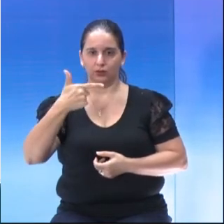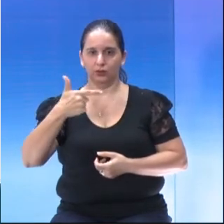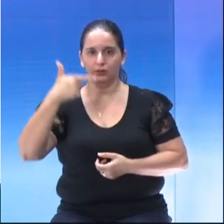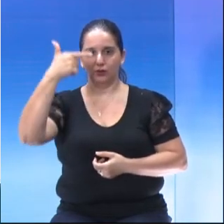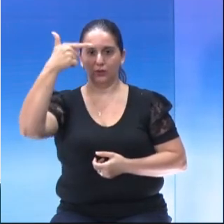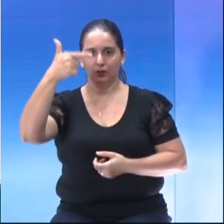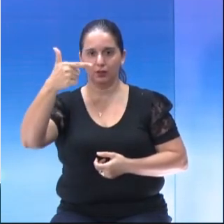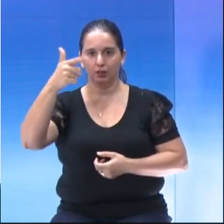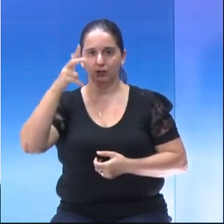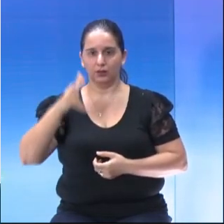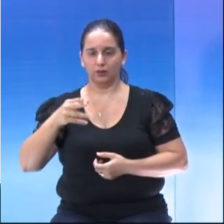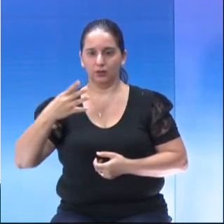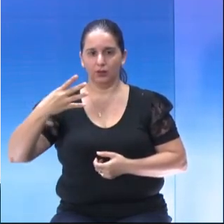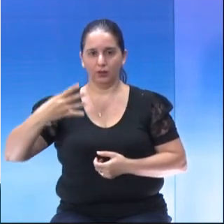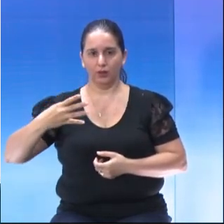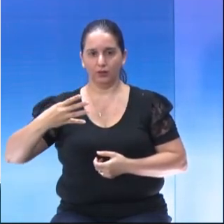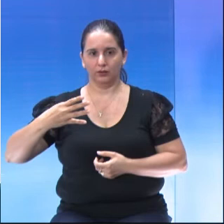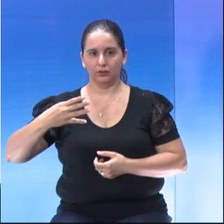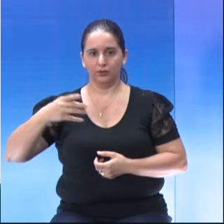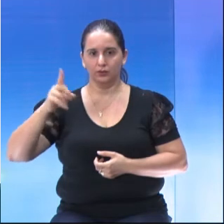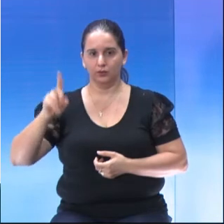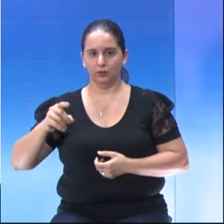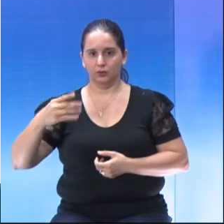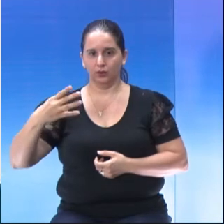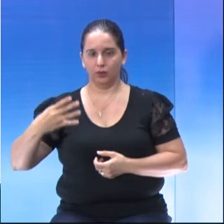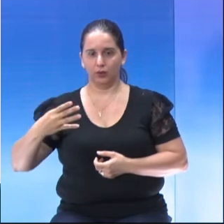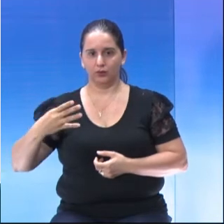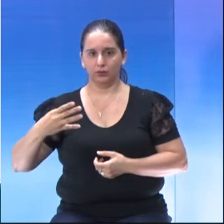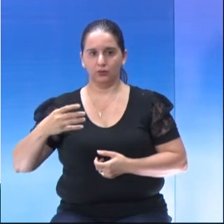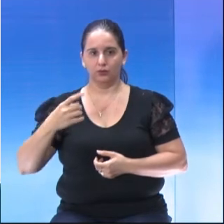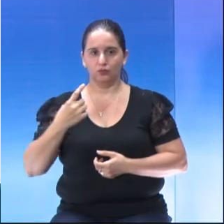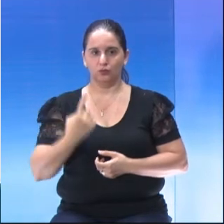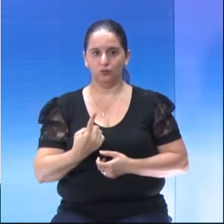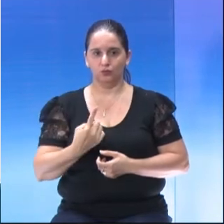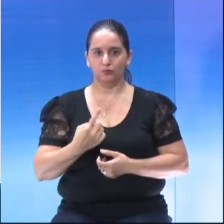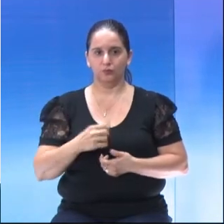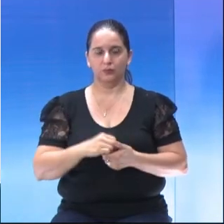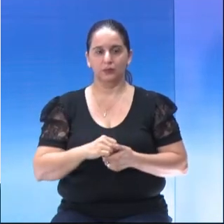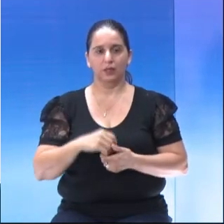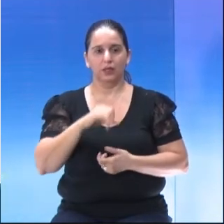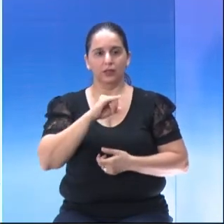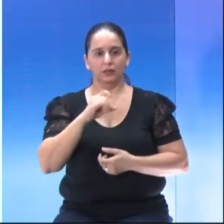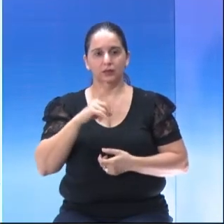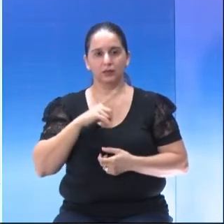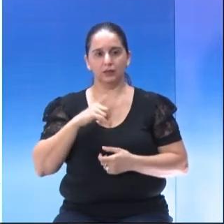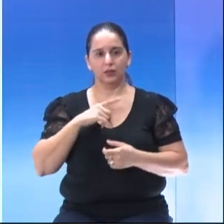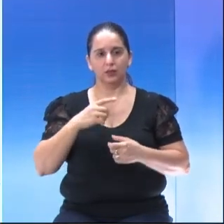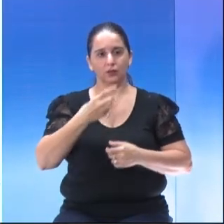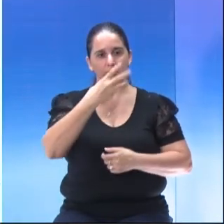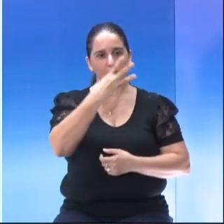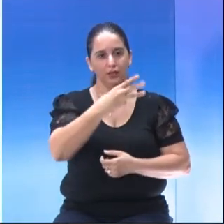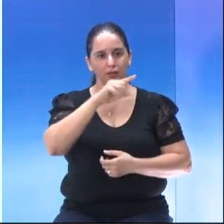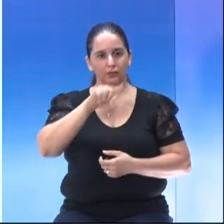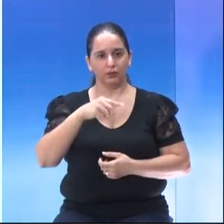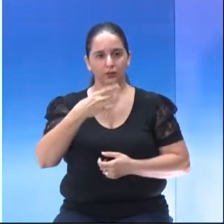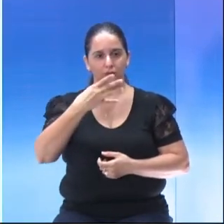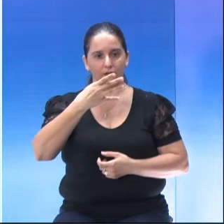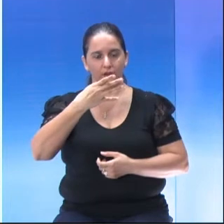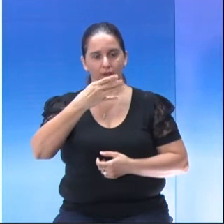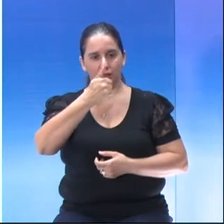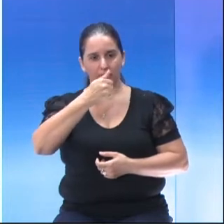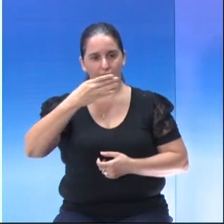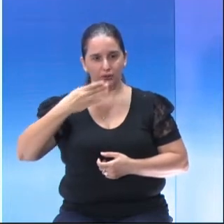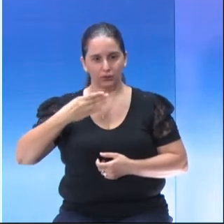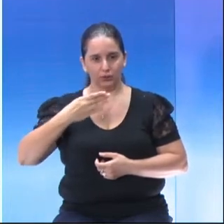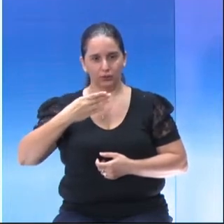3,14 vezes 2 ao quadrado, que é 4. 4 dividido por 4 dá 1. Se eu tenho